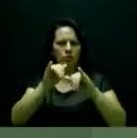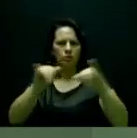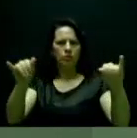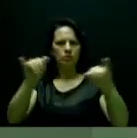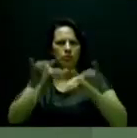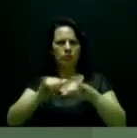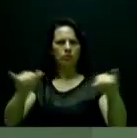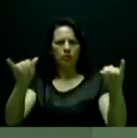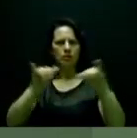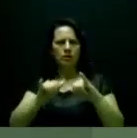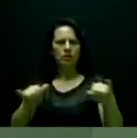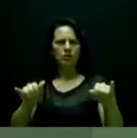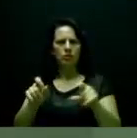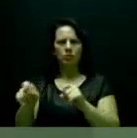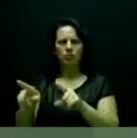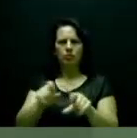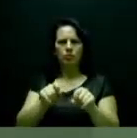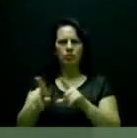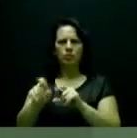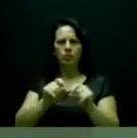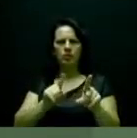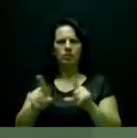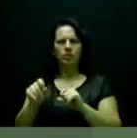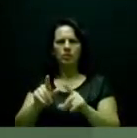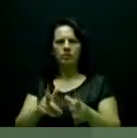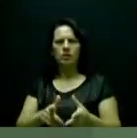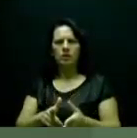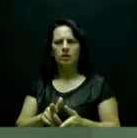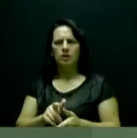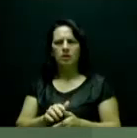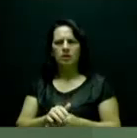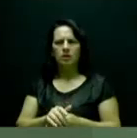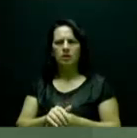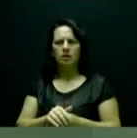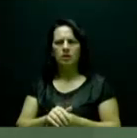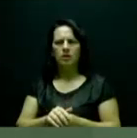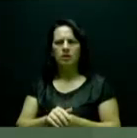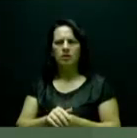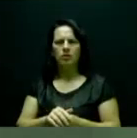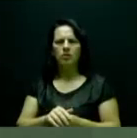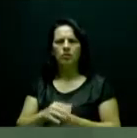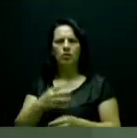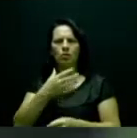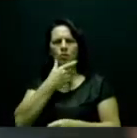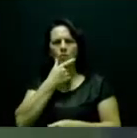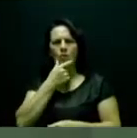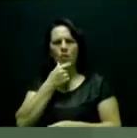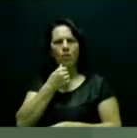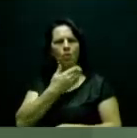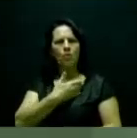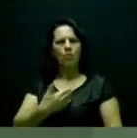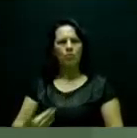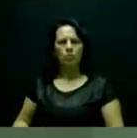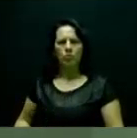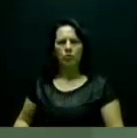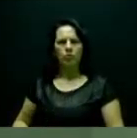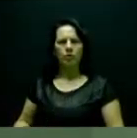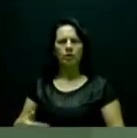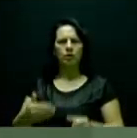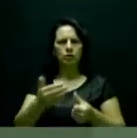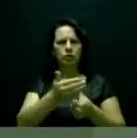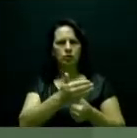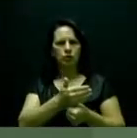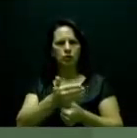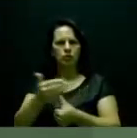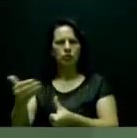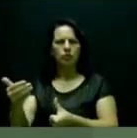publicação para atacar as minhas ações como homem público e as ações do meu mandato.